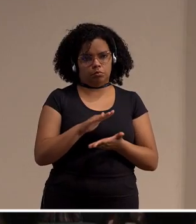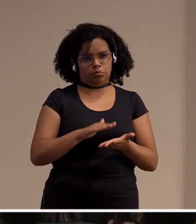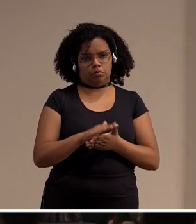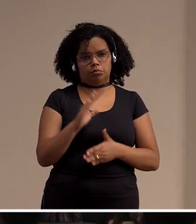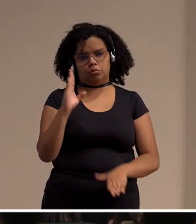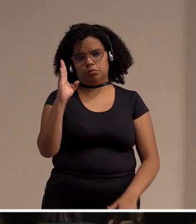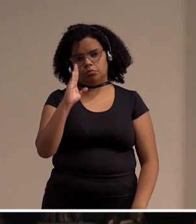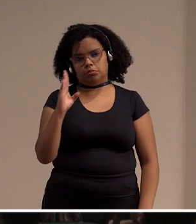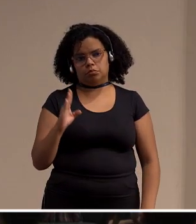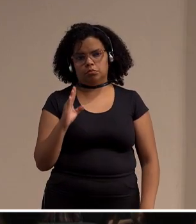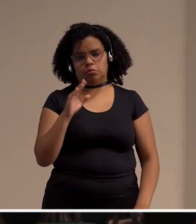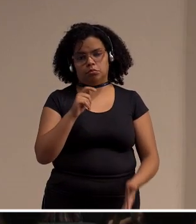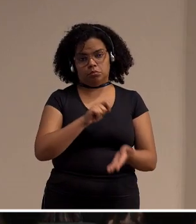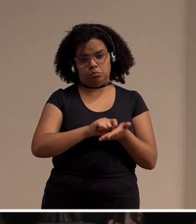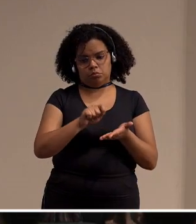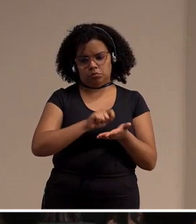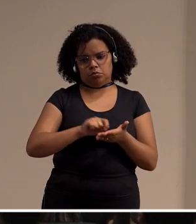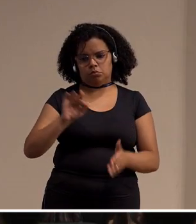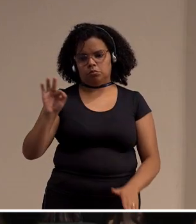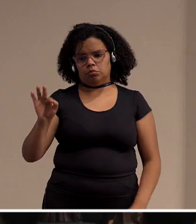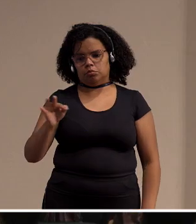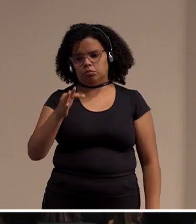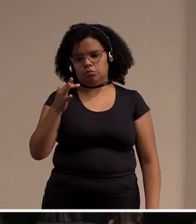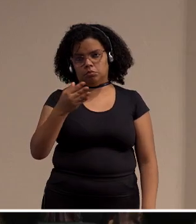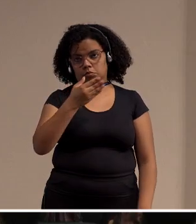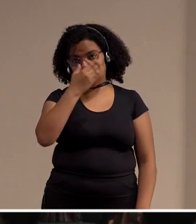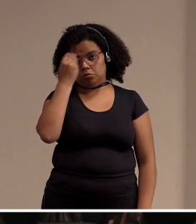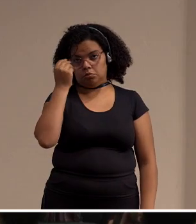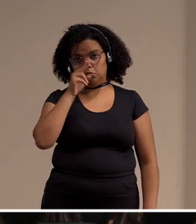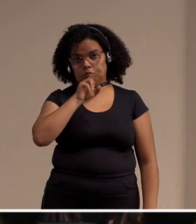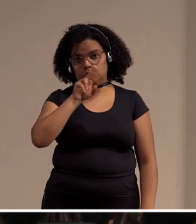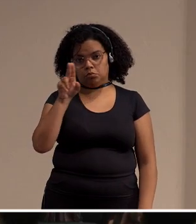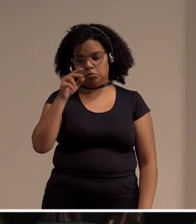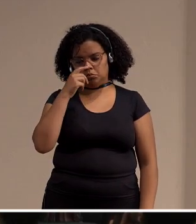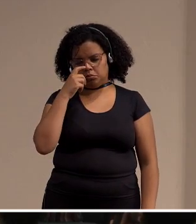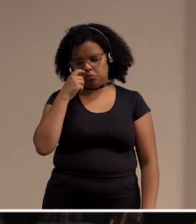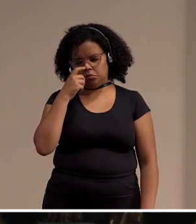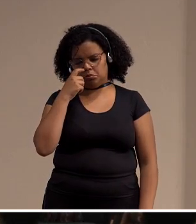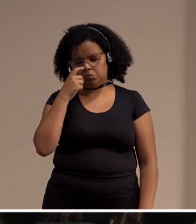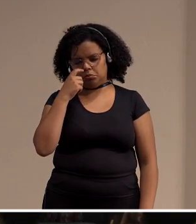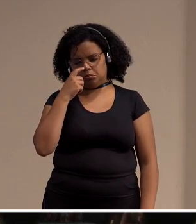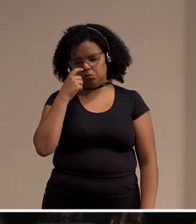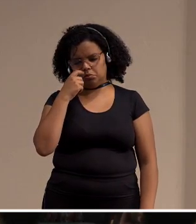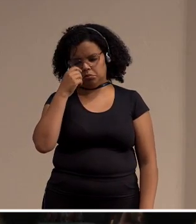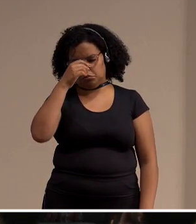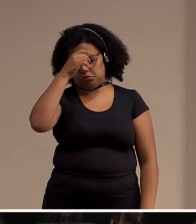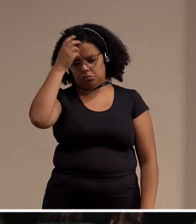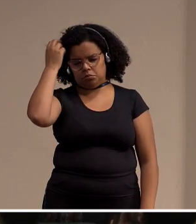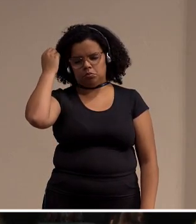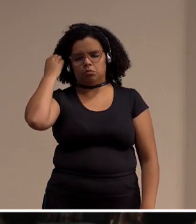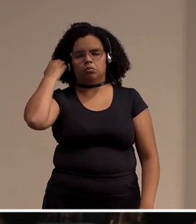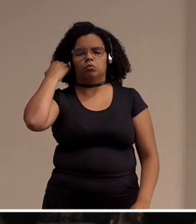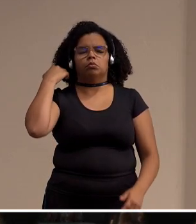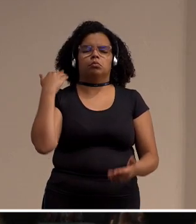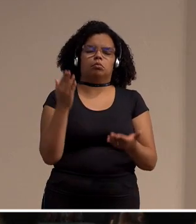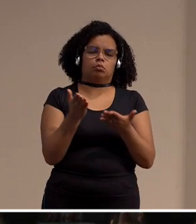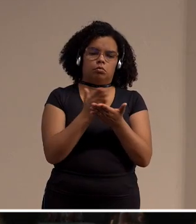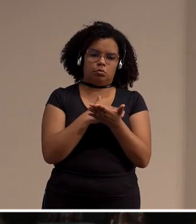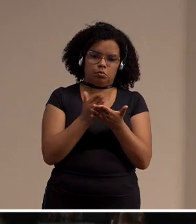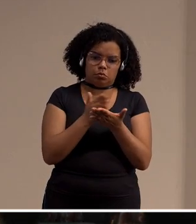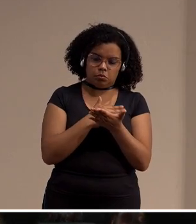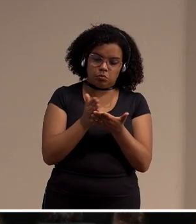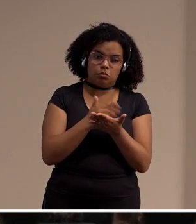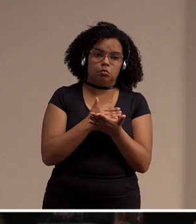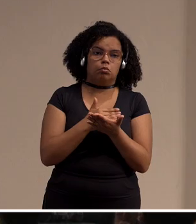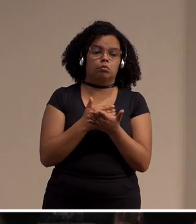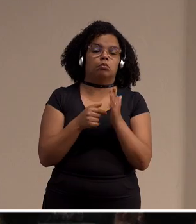um escritor francês, me foge o nome, saiu pela editora Herculano, um livro chamado... É um livro que é anterior ao Metamorfose do